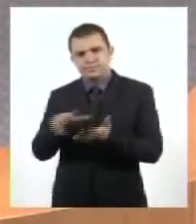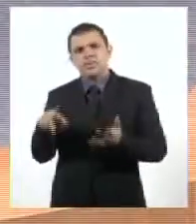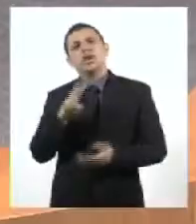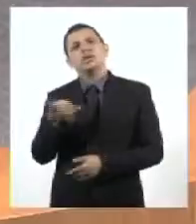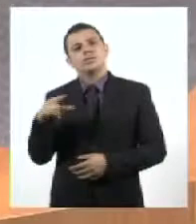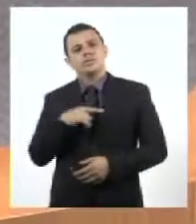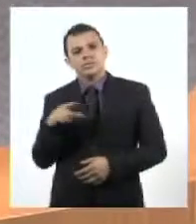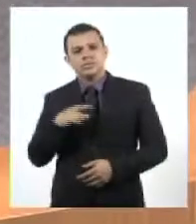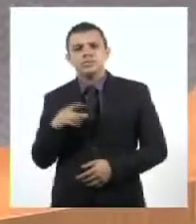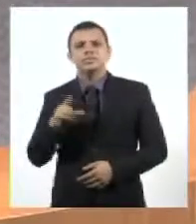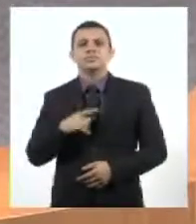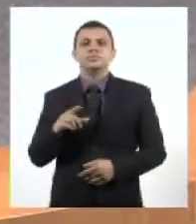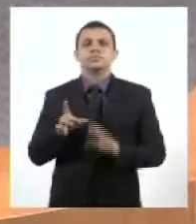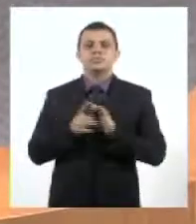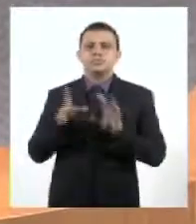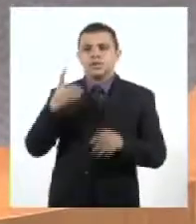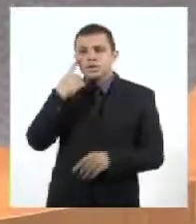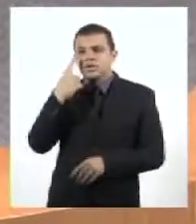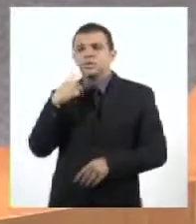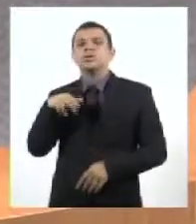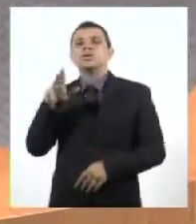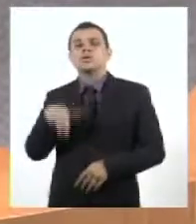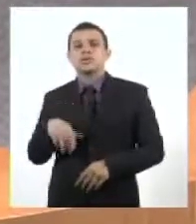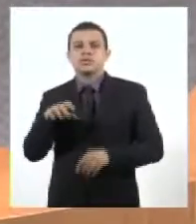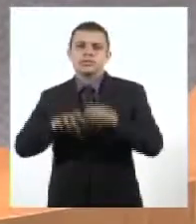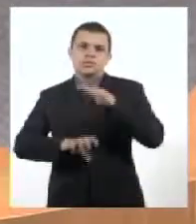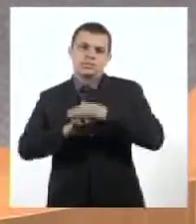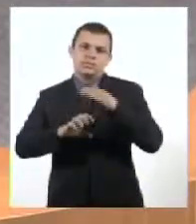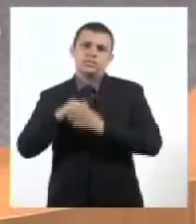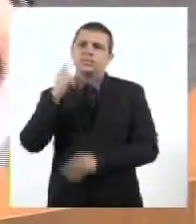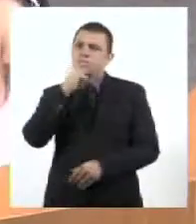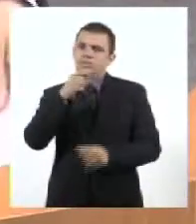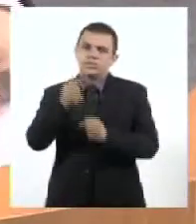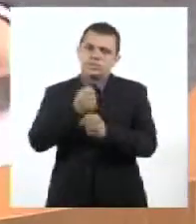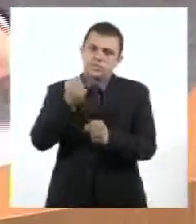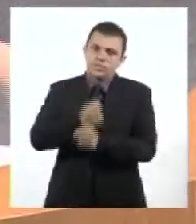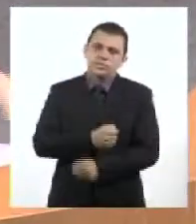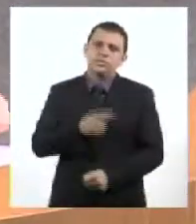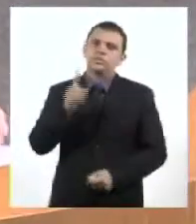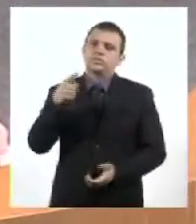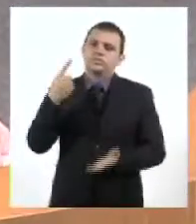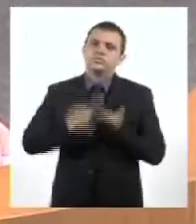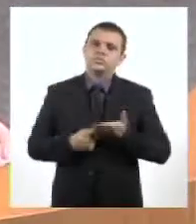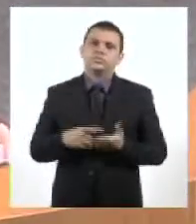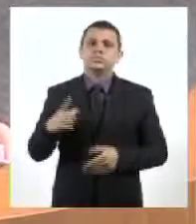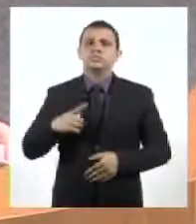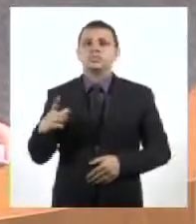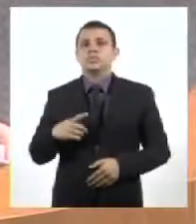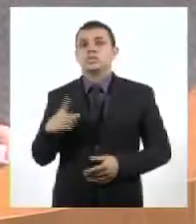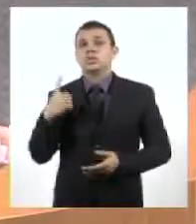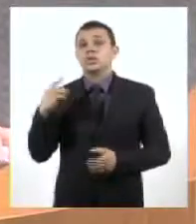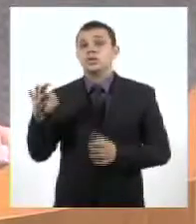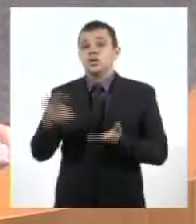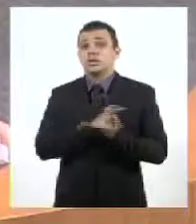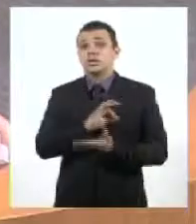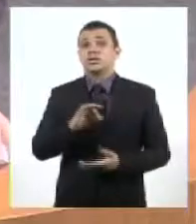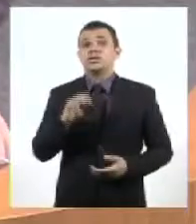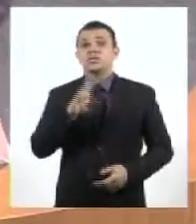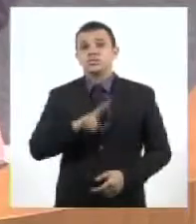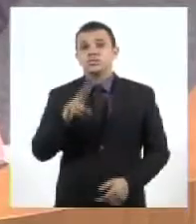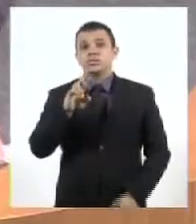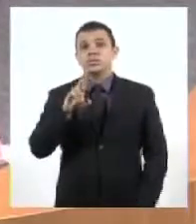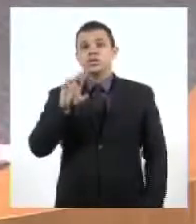compromisso pela educação do município de São Luís. Creche essas que serão contratadas via RDC, que é o